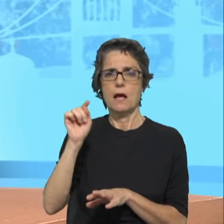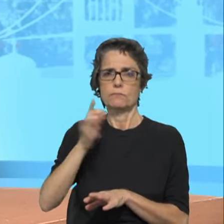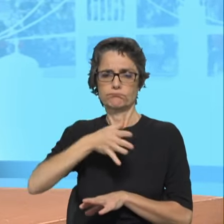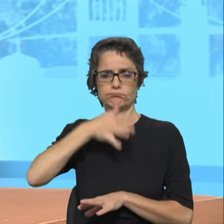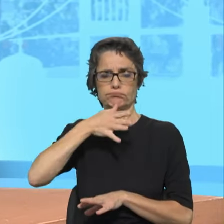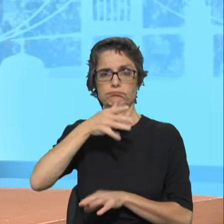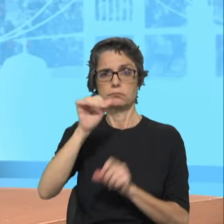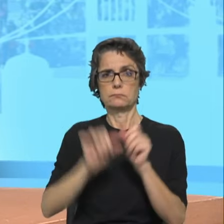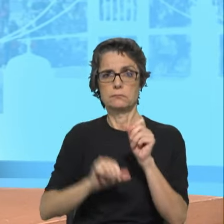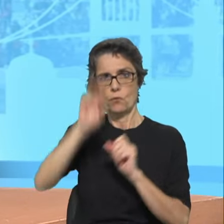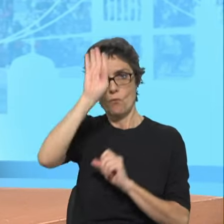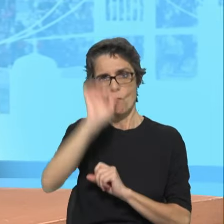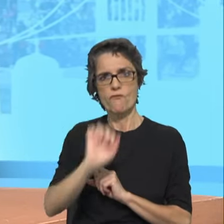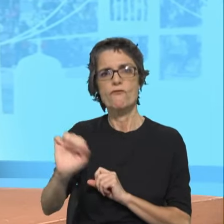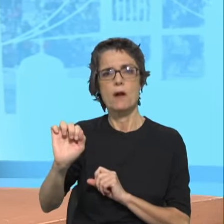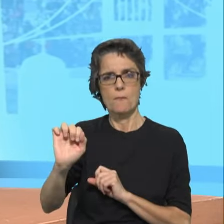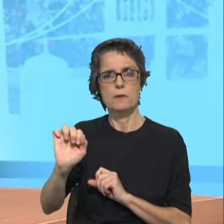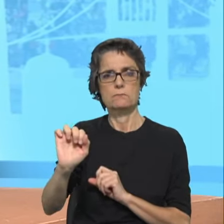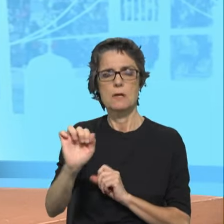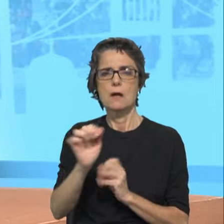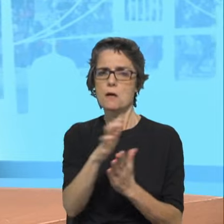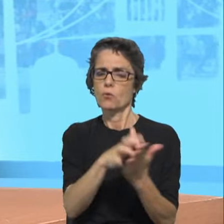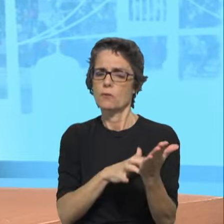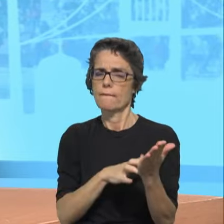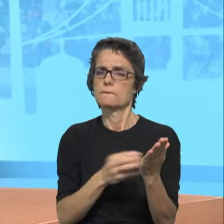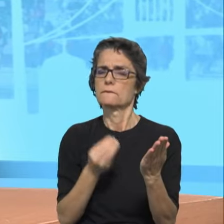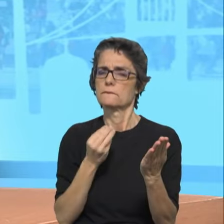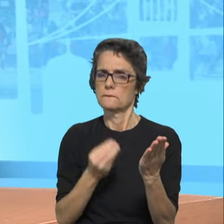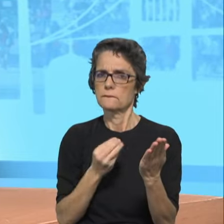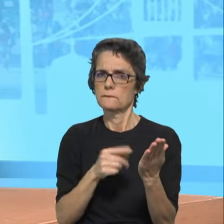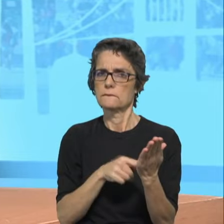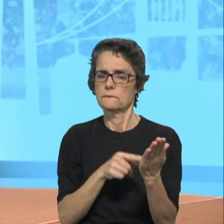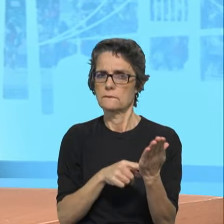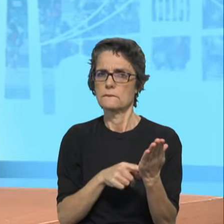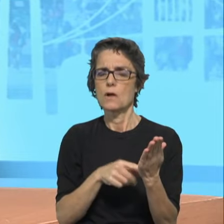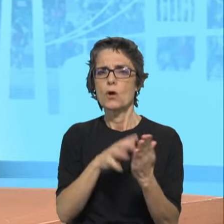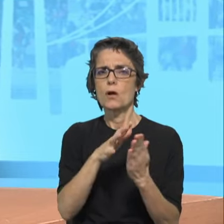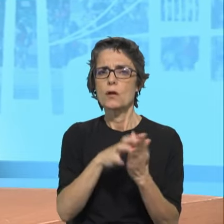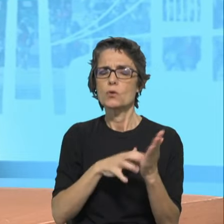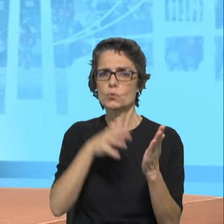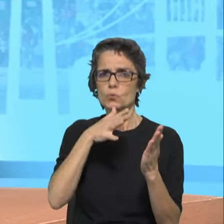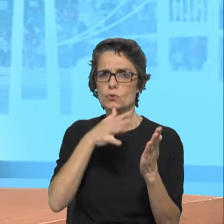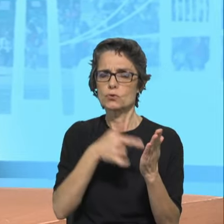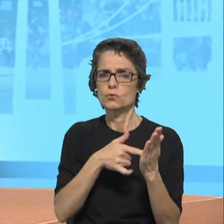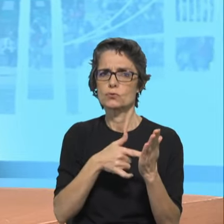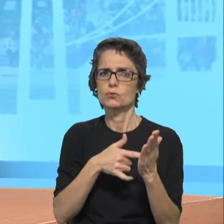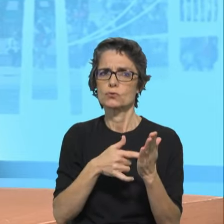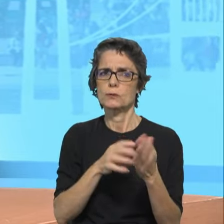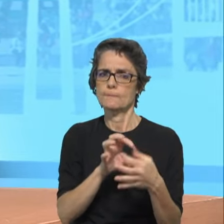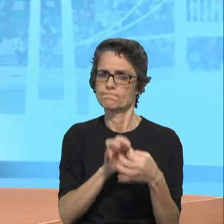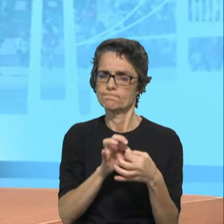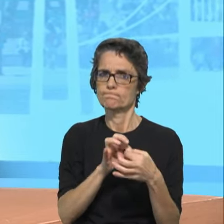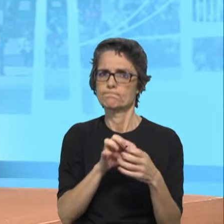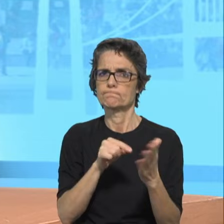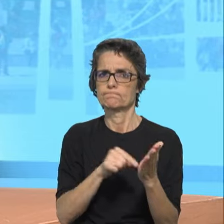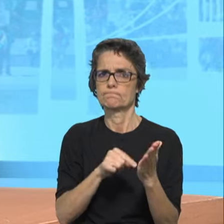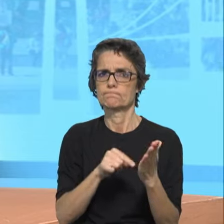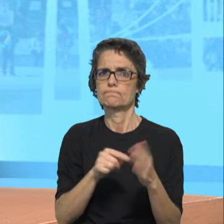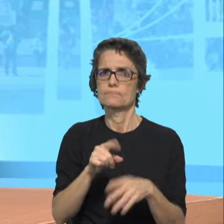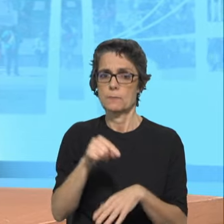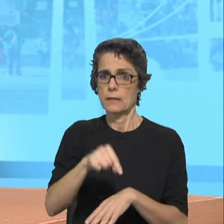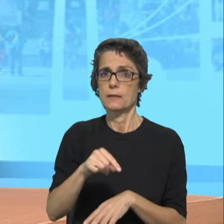está ancorado, para usar uma metáfora que é também a do Papa, ancorado aqui também